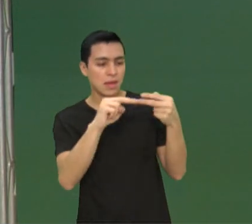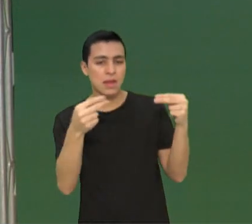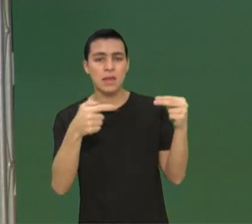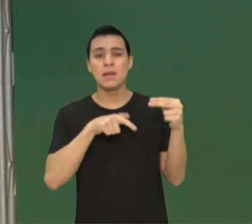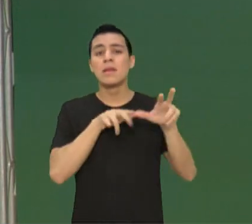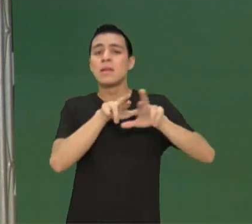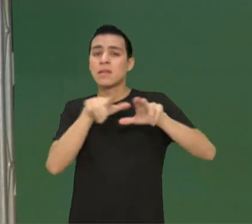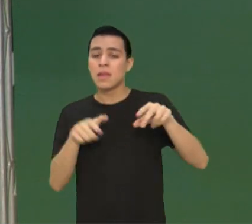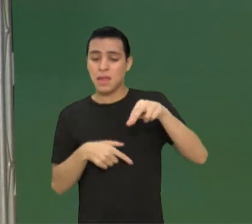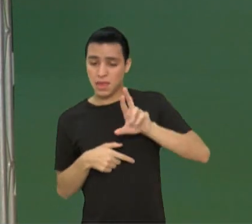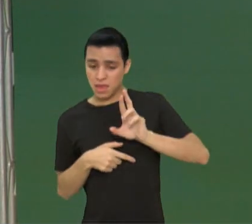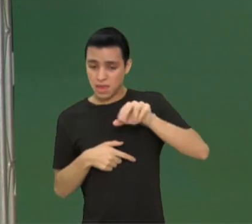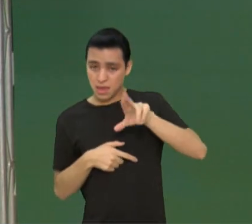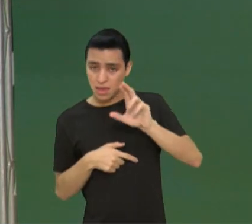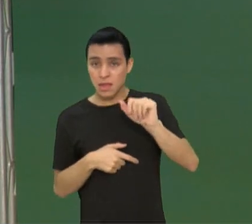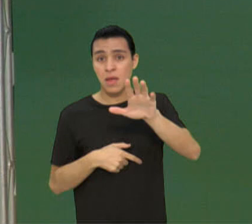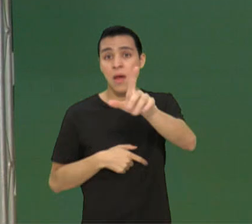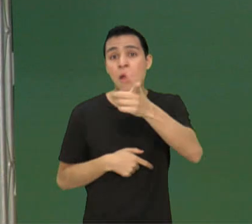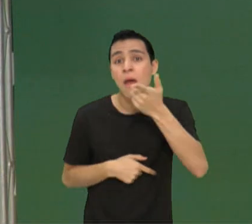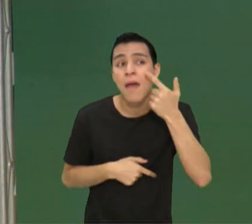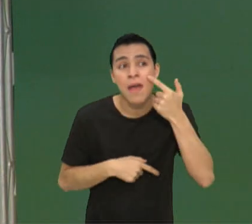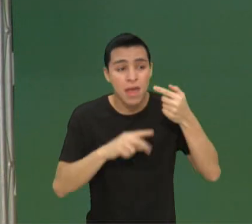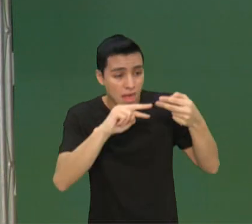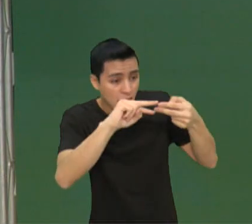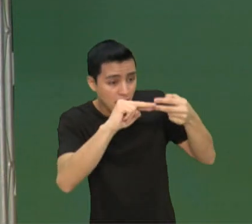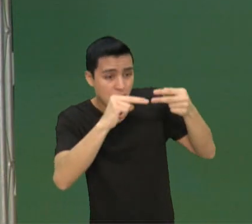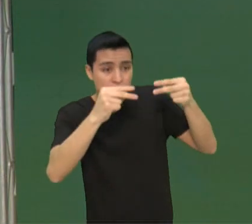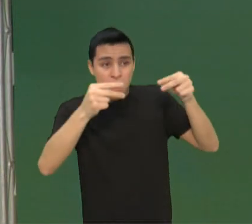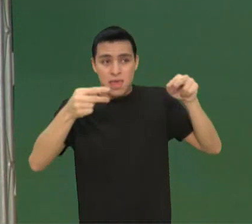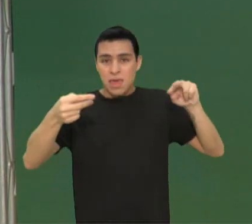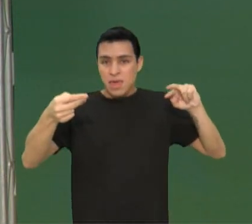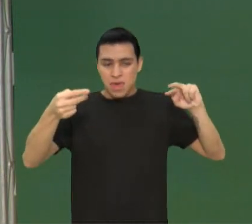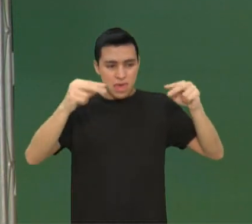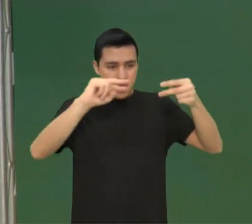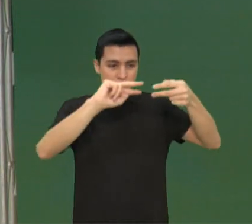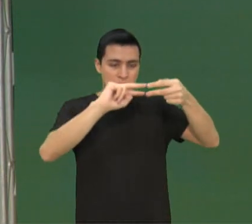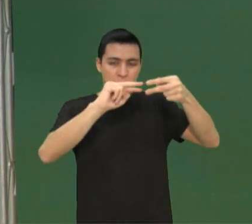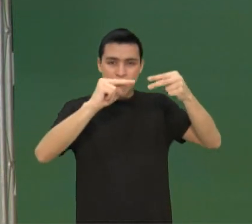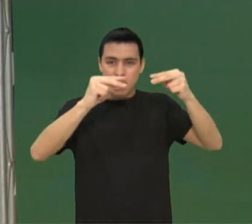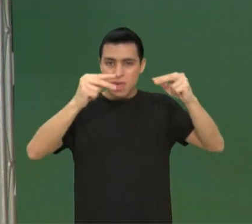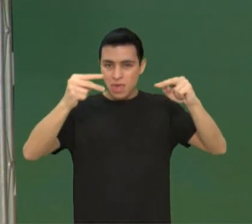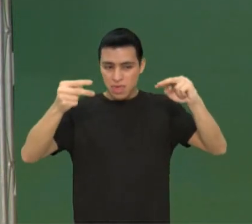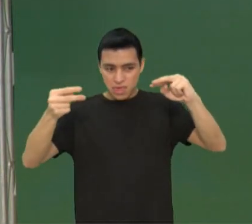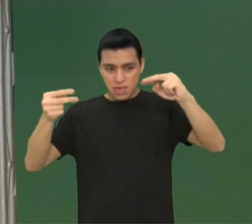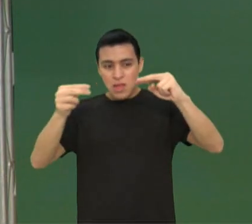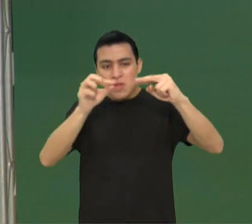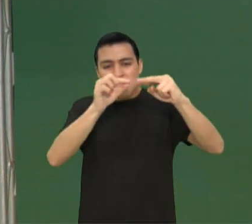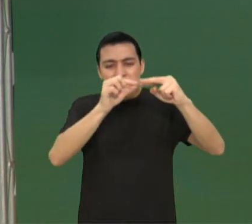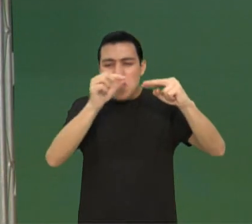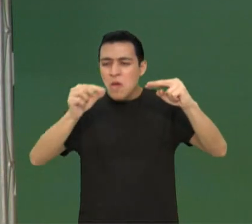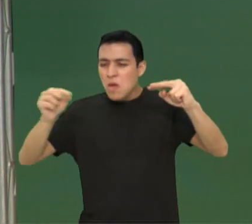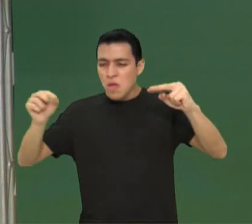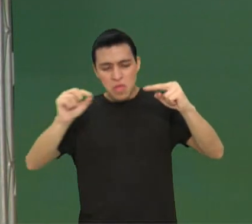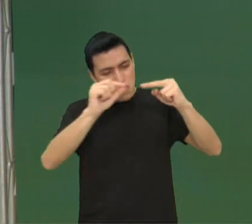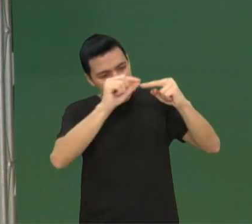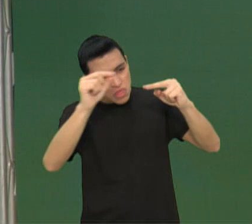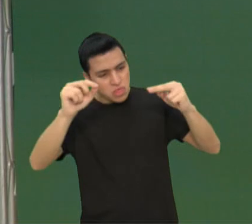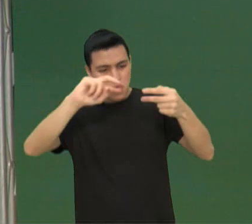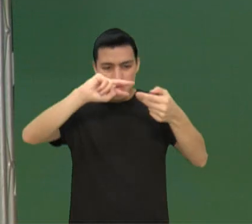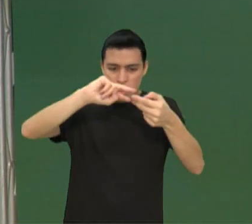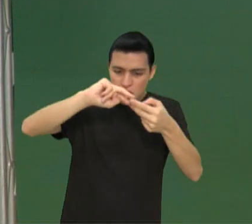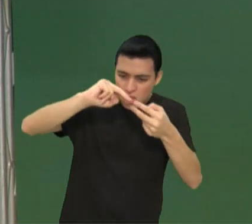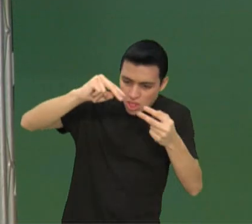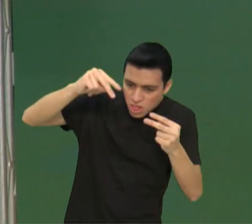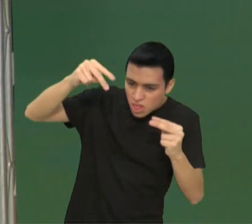RNA. A estrutura do DNA são 2 filamentos de nucleotídeos que se enrolam um no outro.